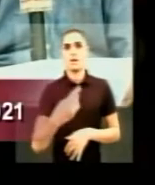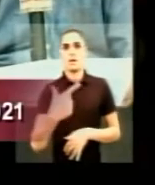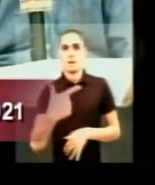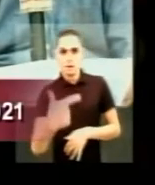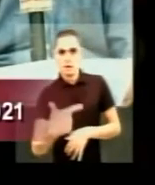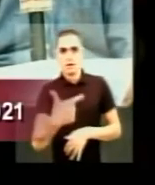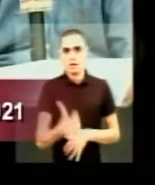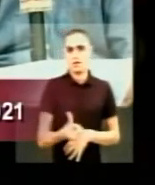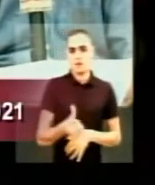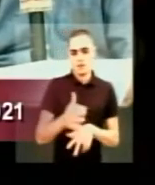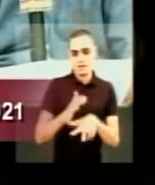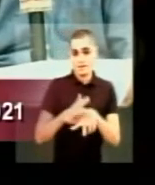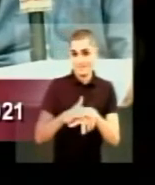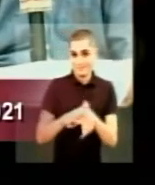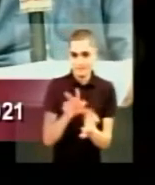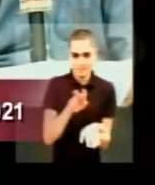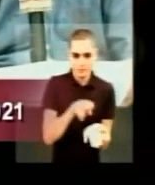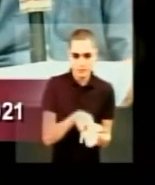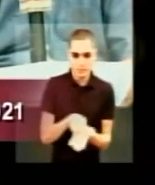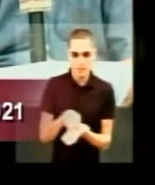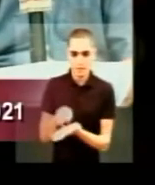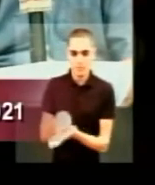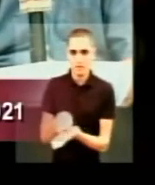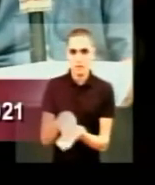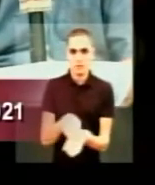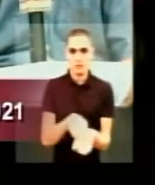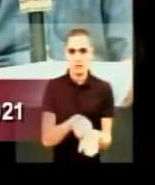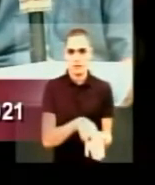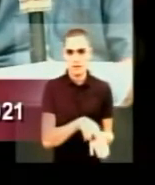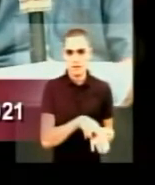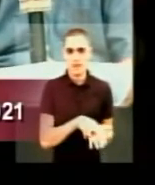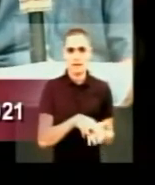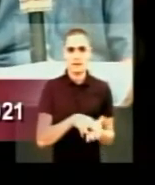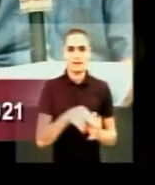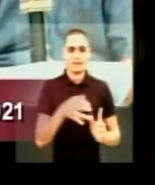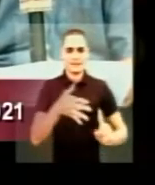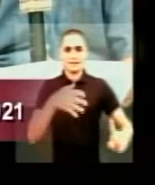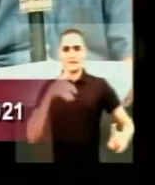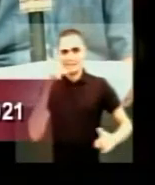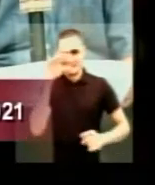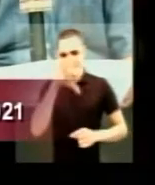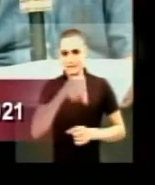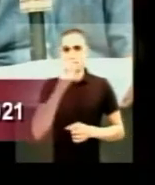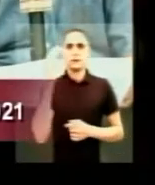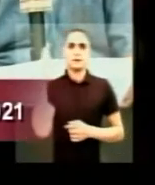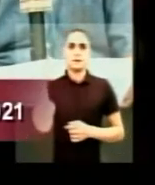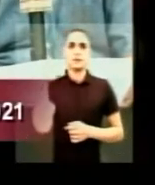326 pacientes internados com síndrome respiratória aguda grave, sendo